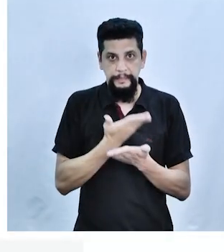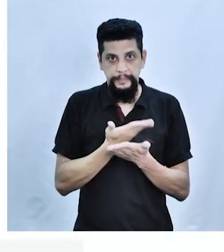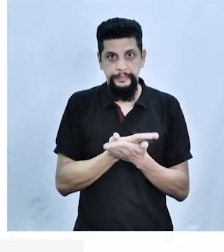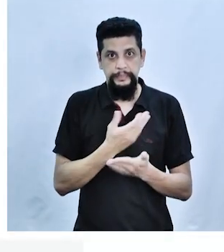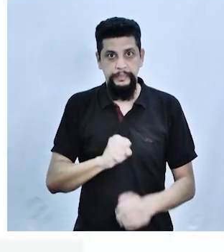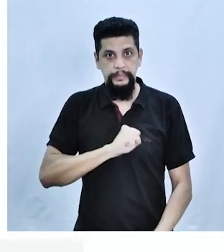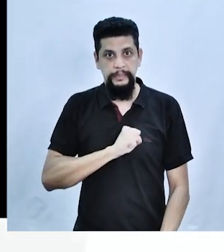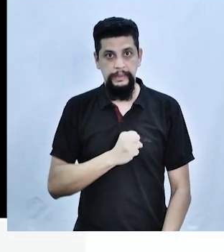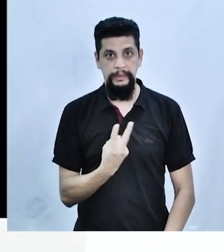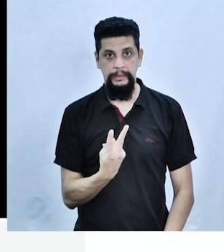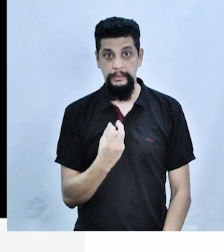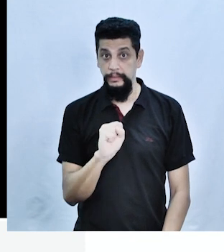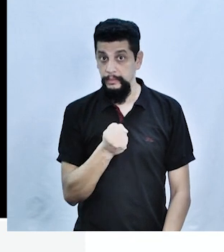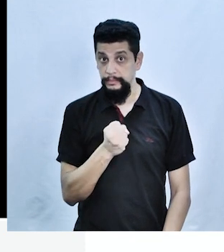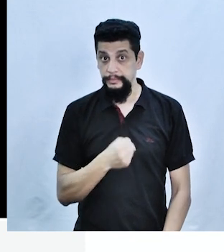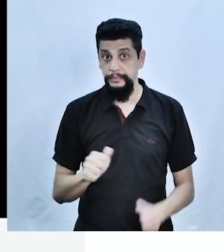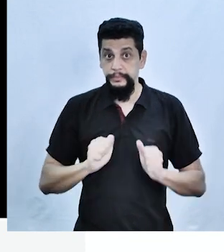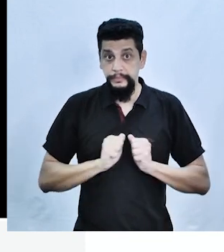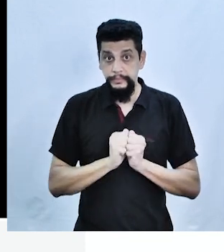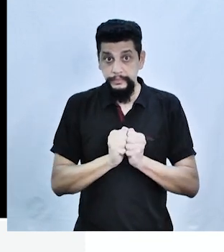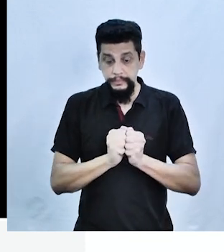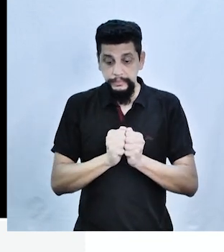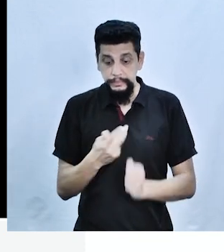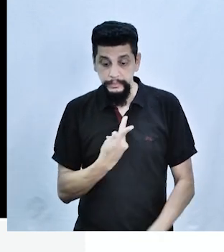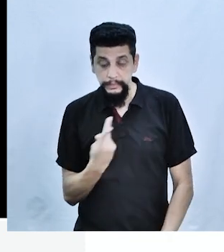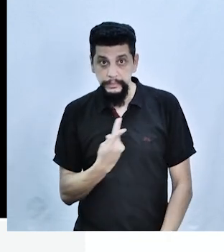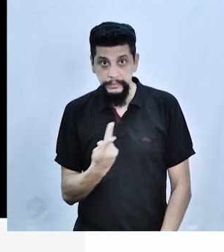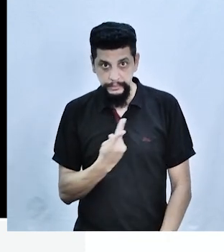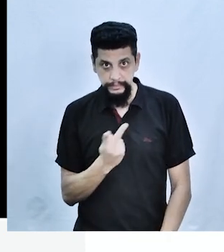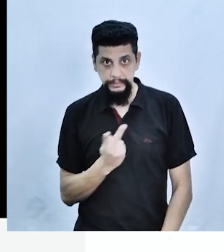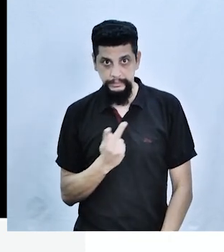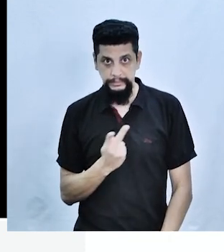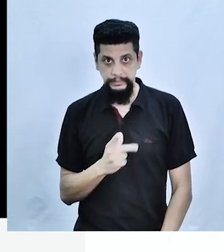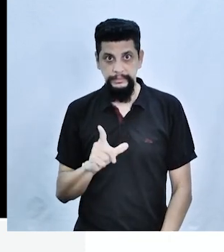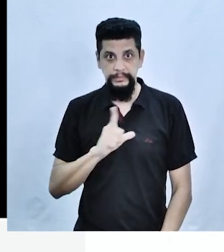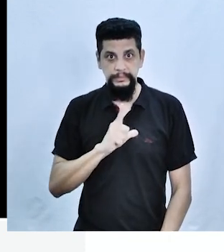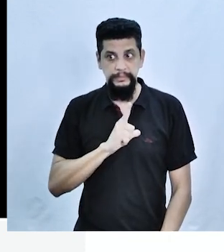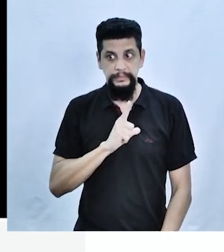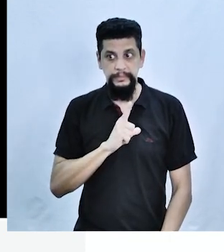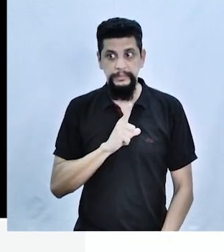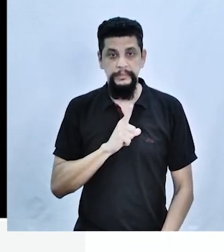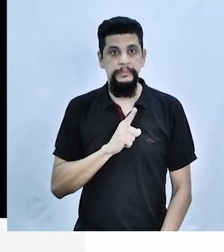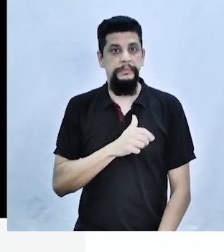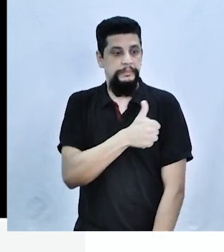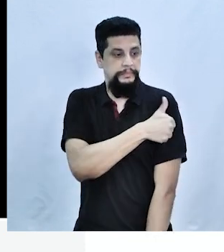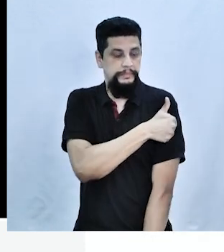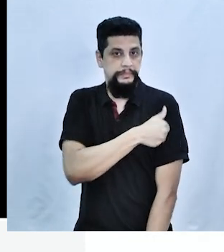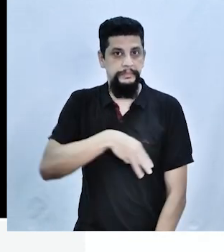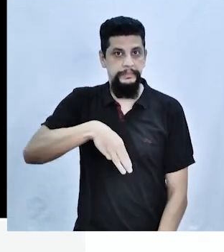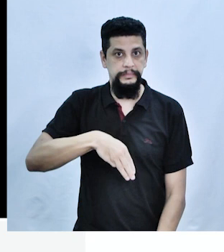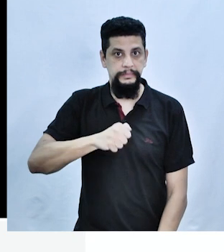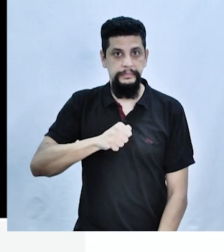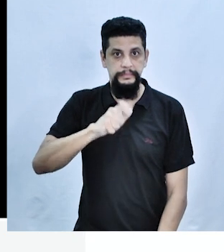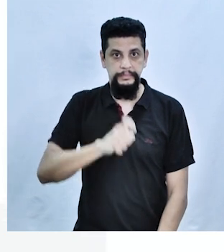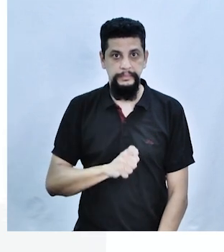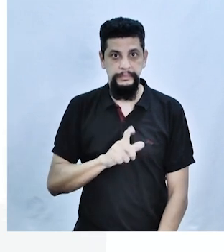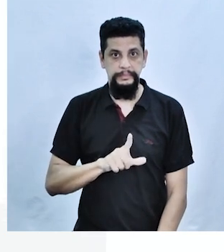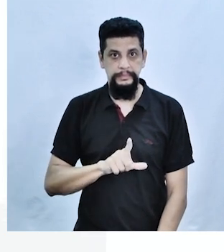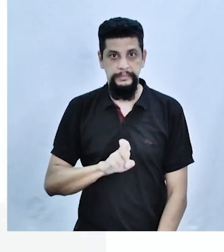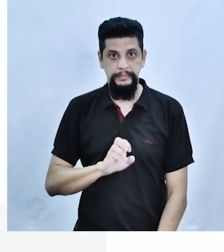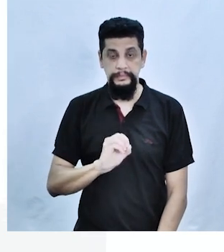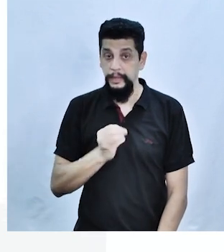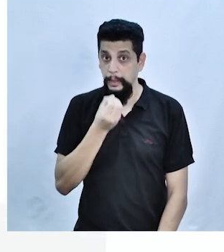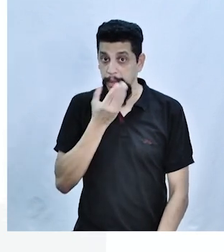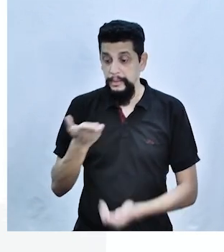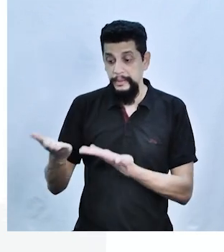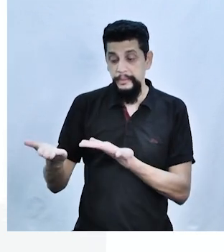também na aula 28. E junto com a gente temos os nossos super acompanhantes, que é o Max e o Léo. Sejam